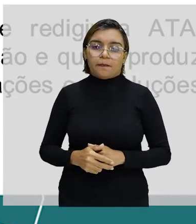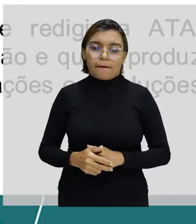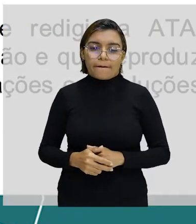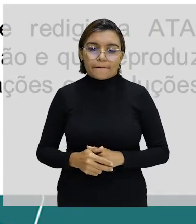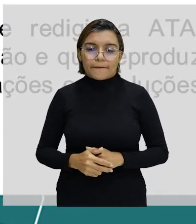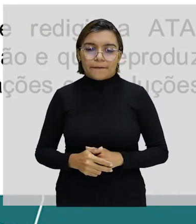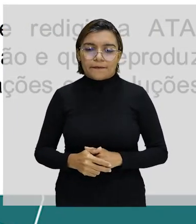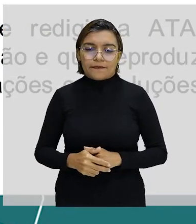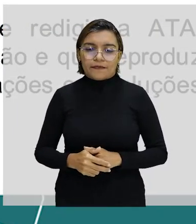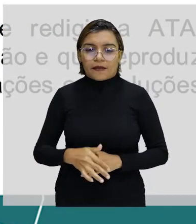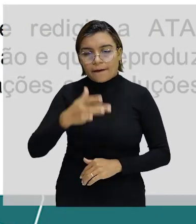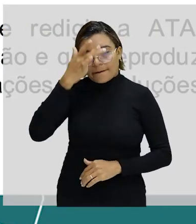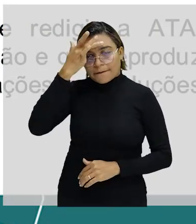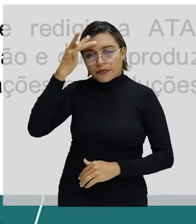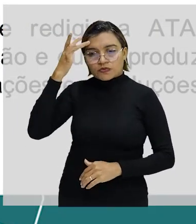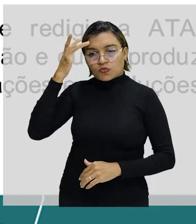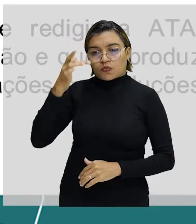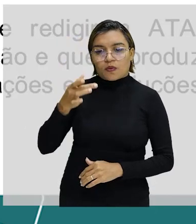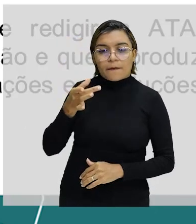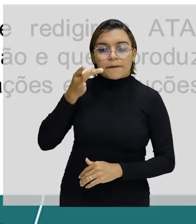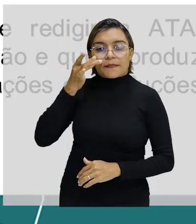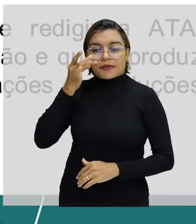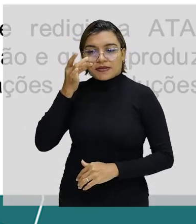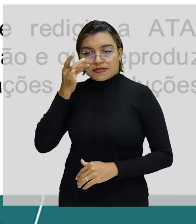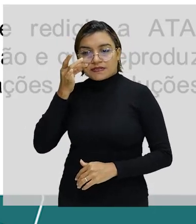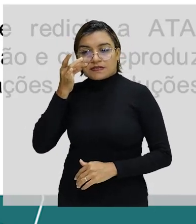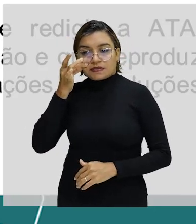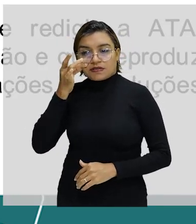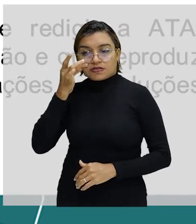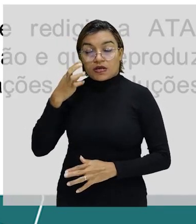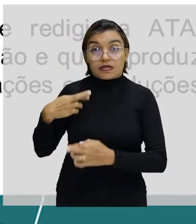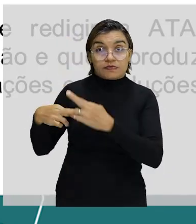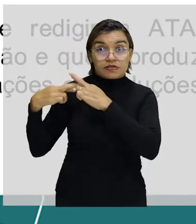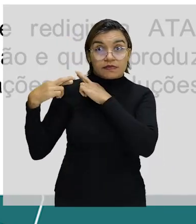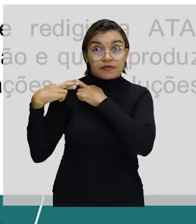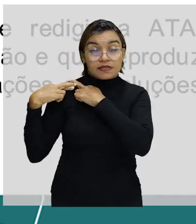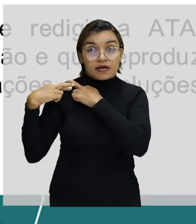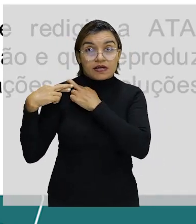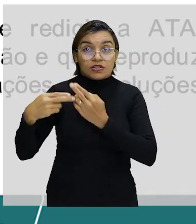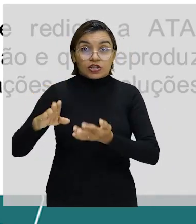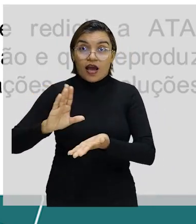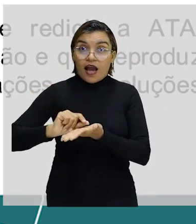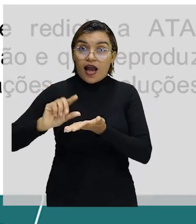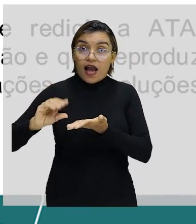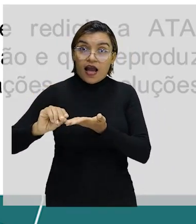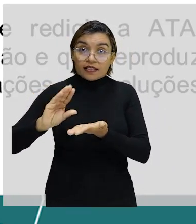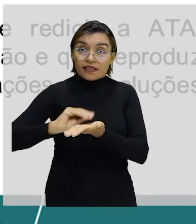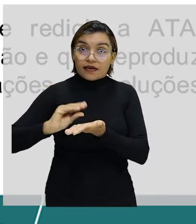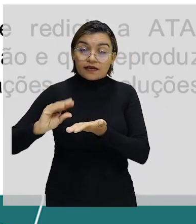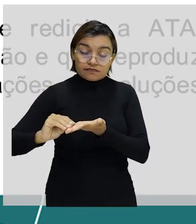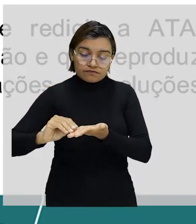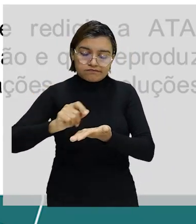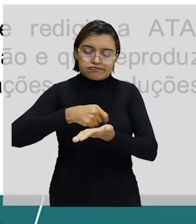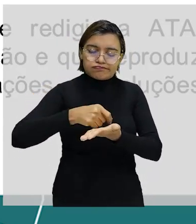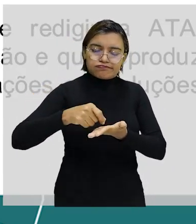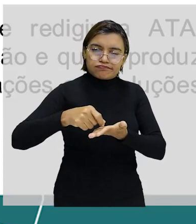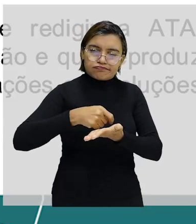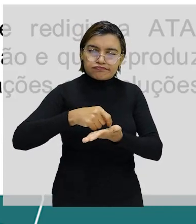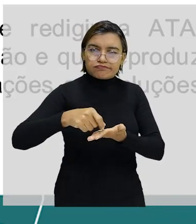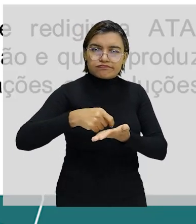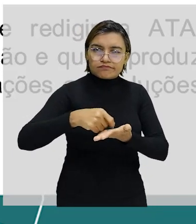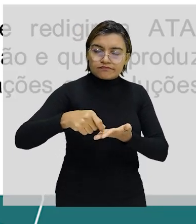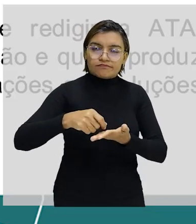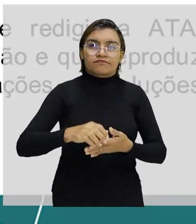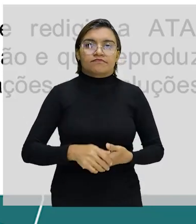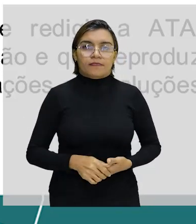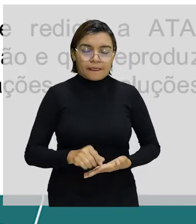Alguém presente no momento fica incumbido de redigir a ata, é a função de alguém, certo? Geralmente, essa pessoa que fica